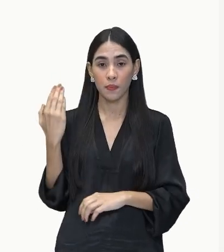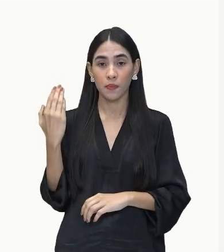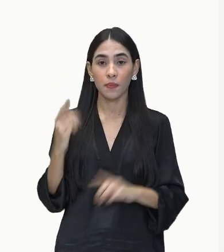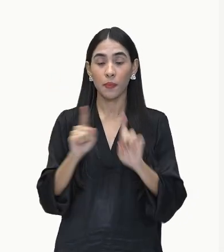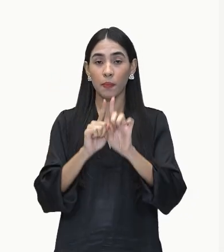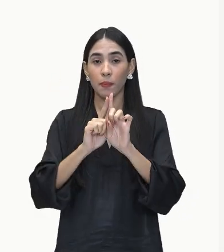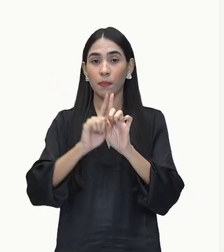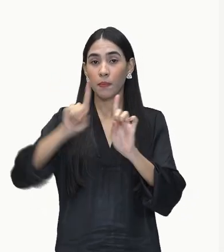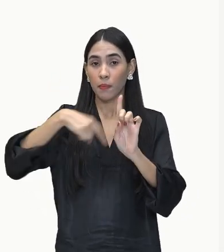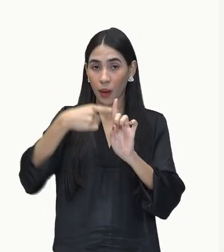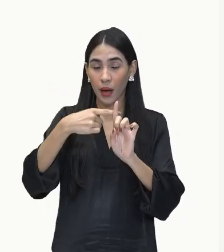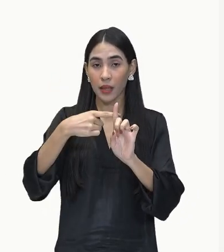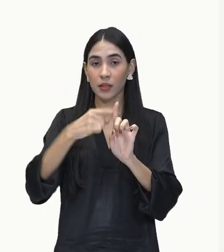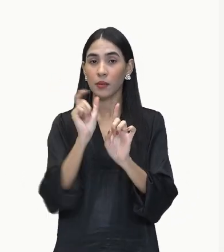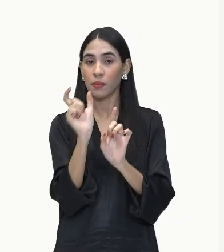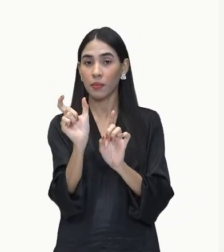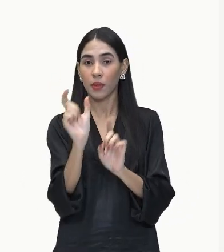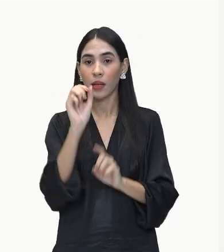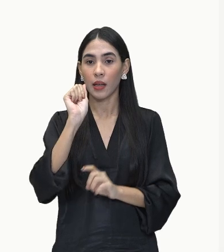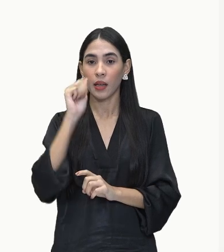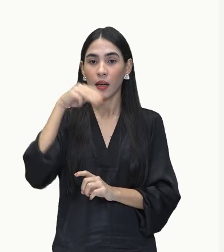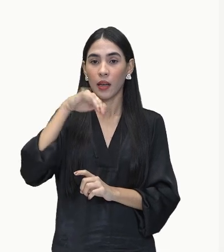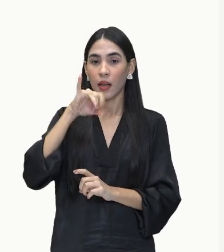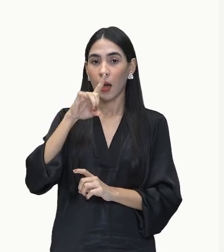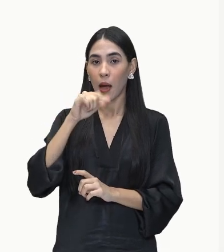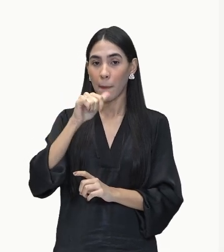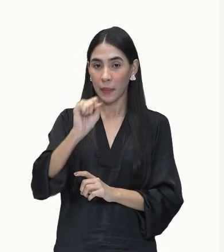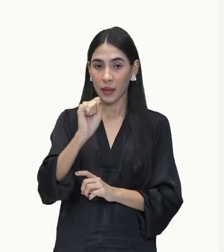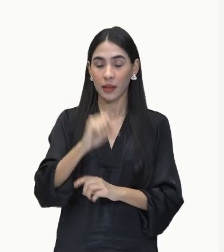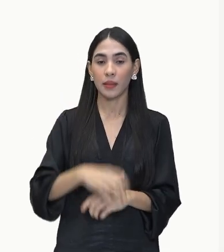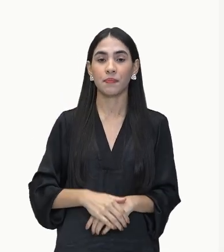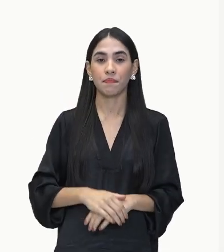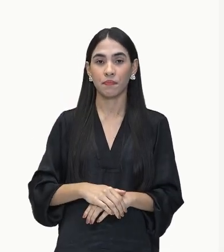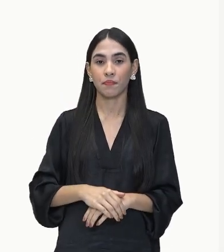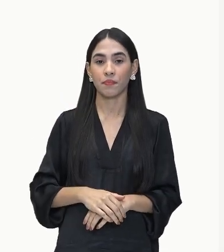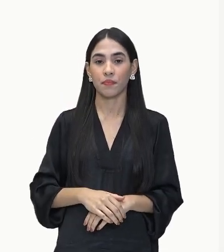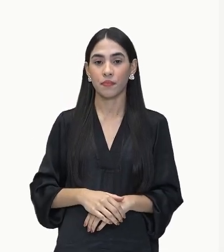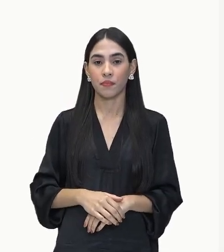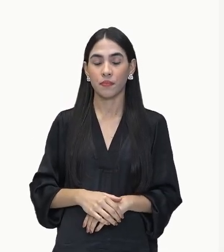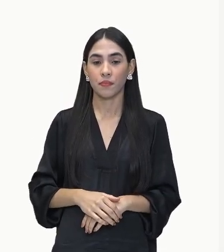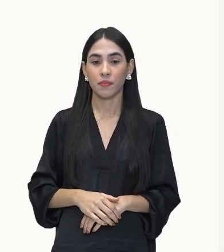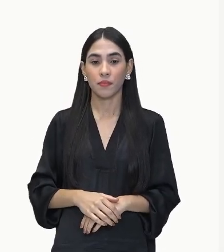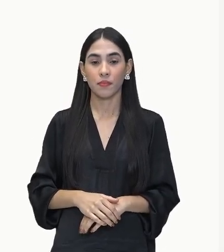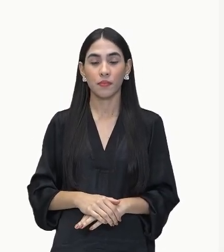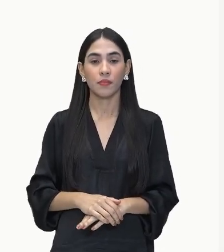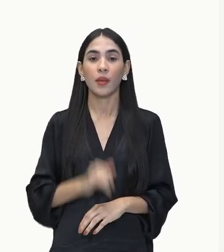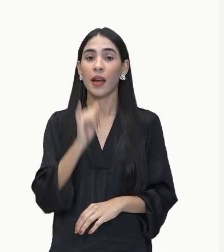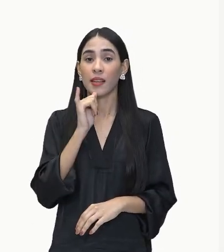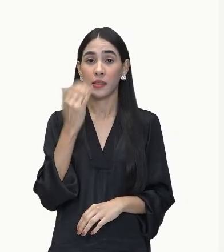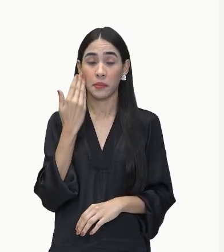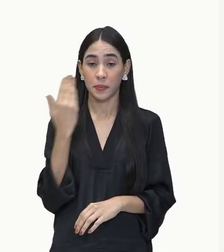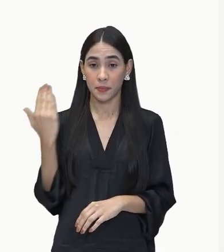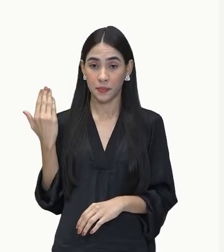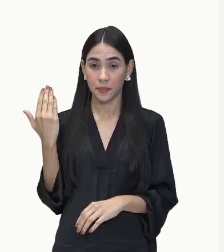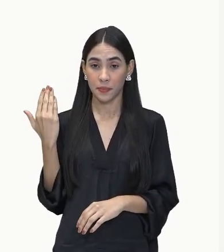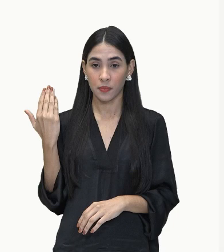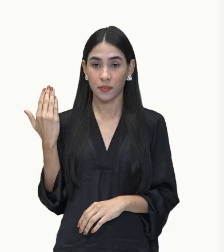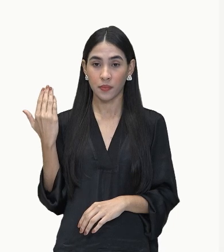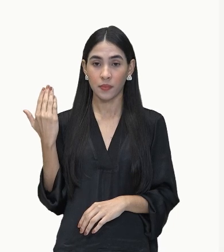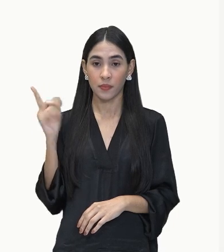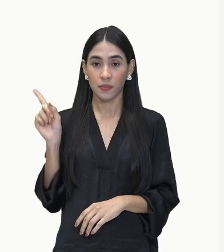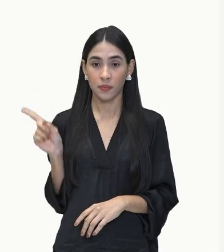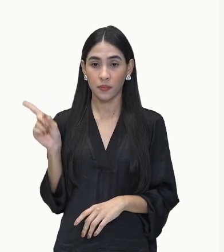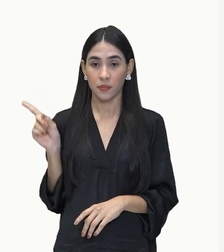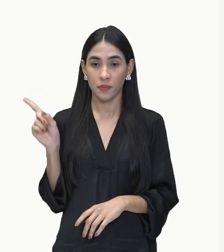a palavra amida, que corresponde a essa parte aqui. Então, nesse caso aqui,